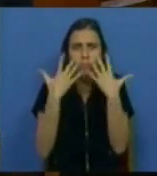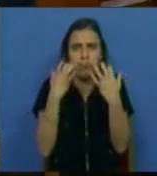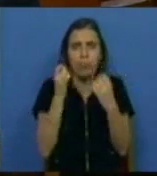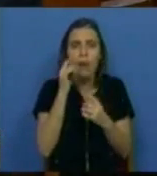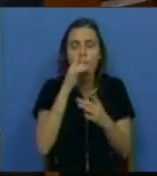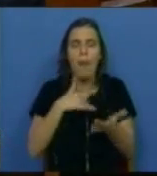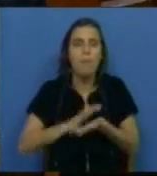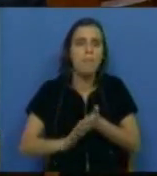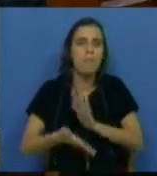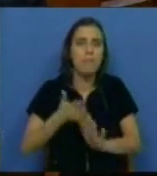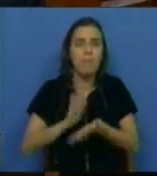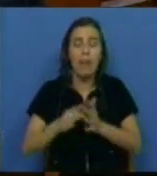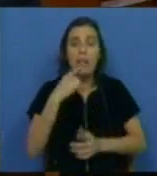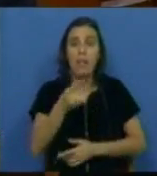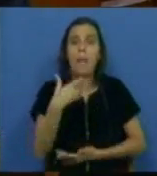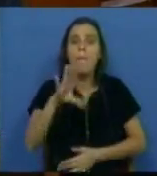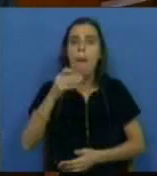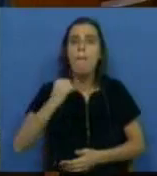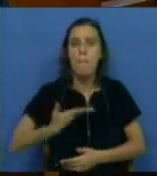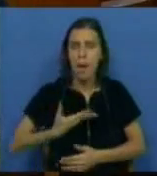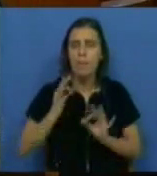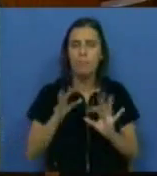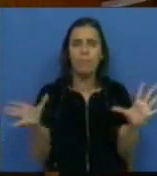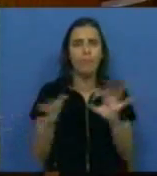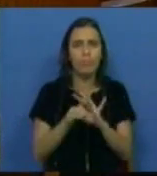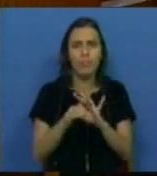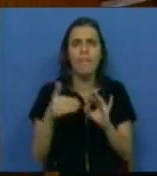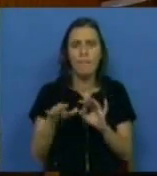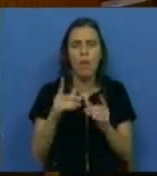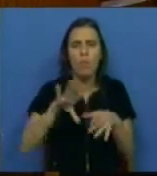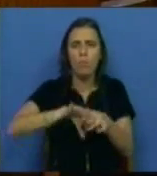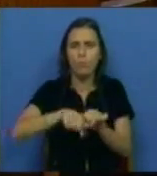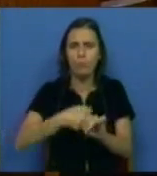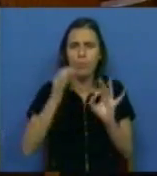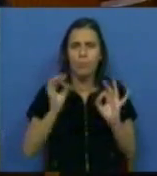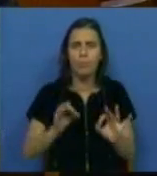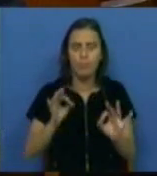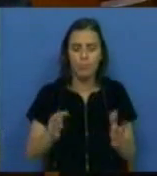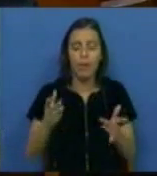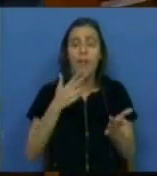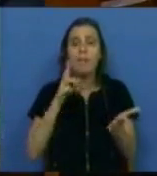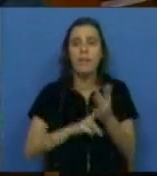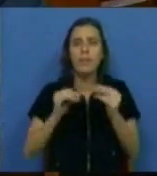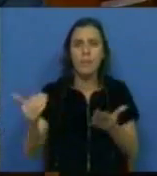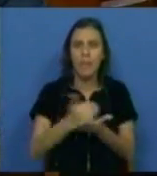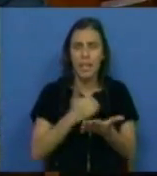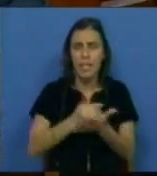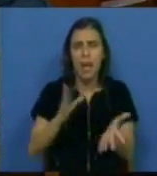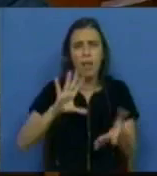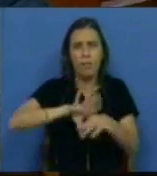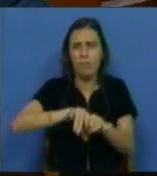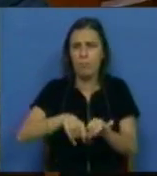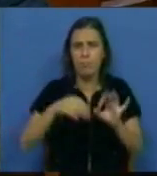que sacuda a água do capote, o PSD ficará associado a um desastre. Foi de facto a receita para o